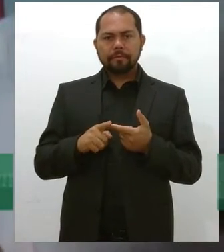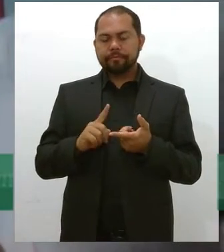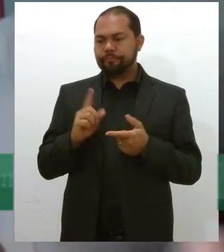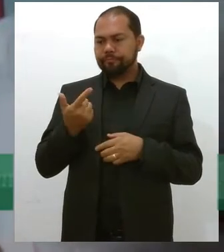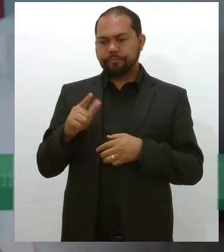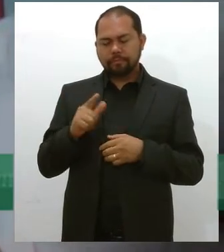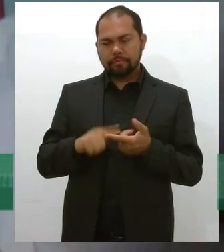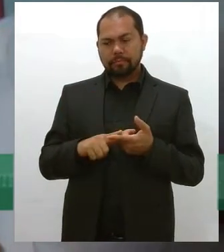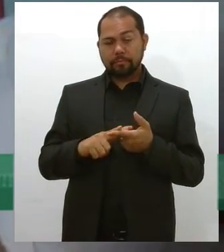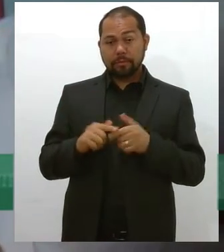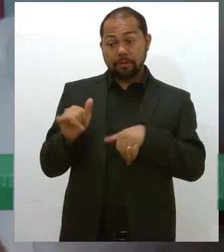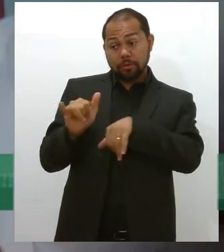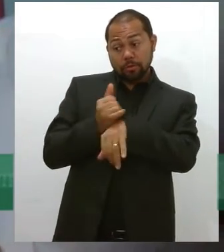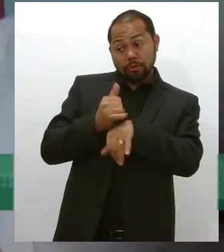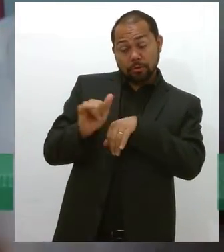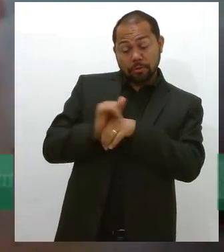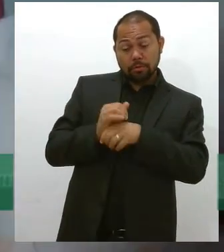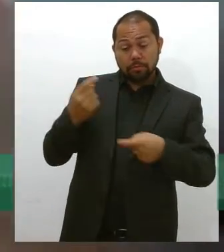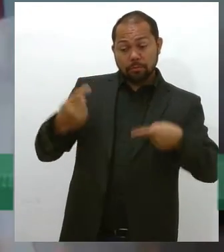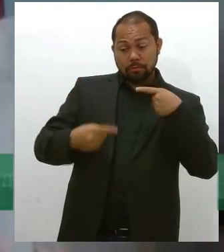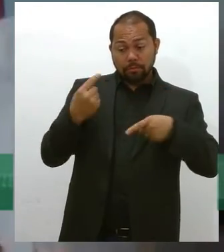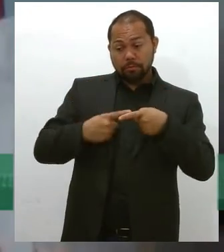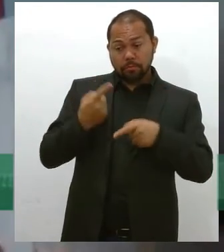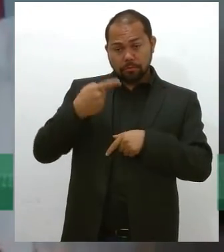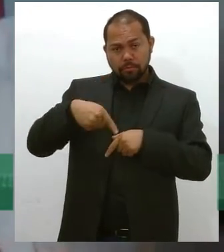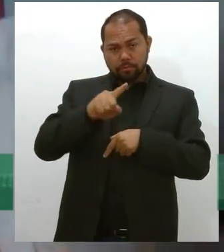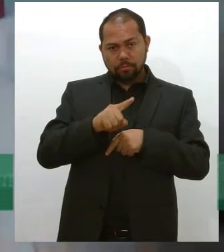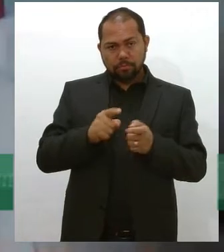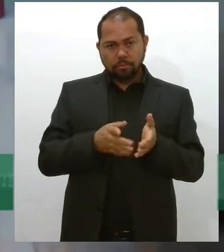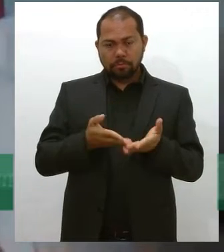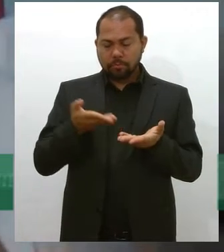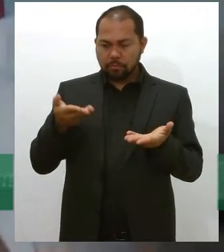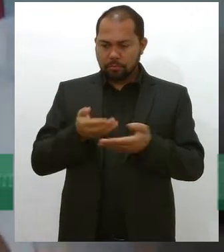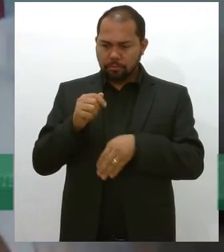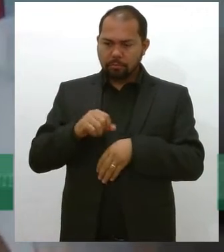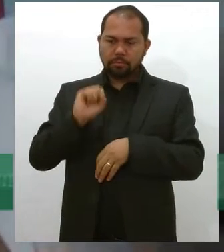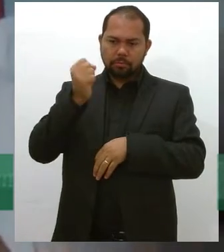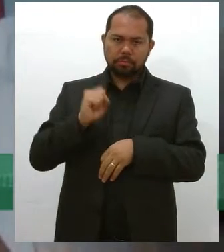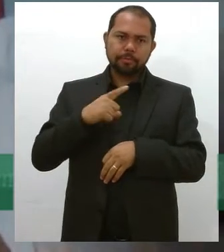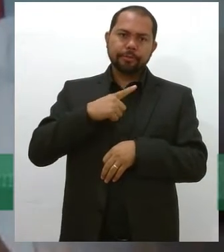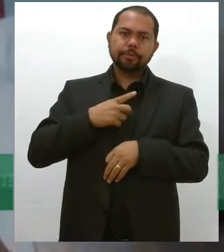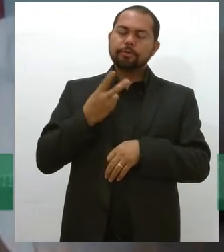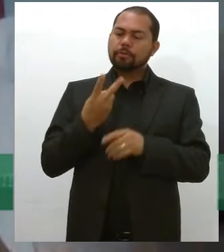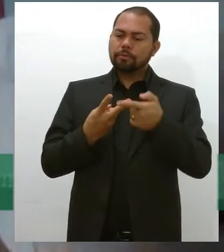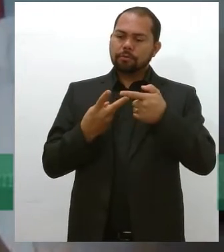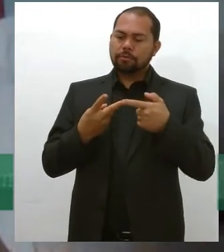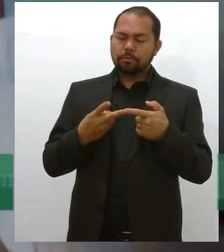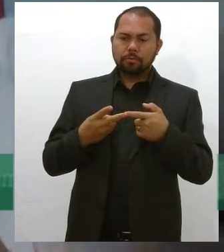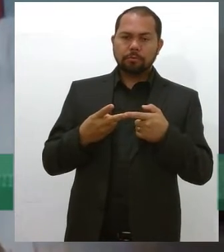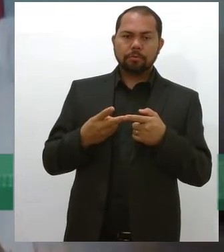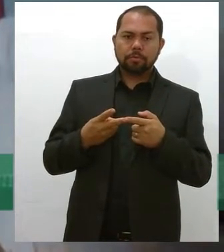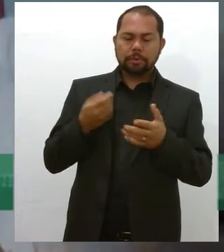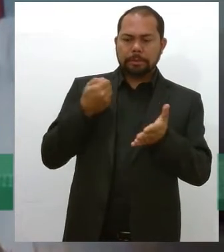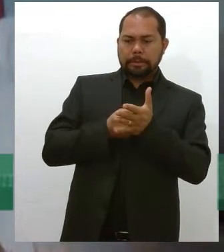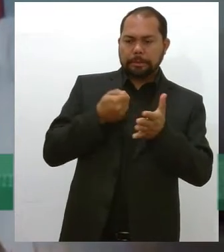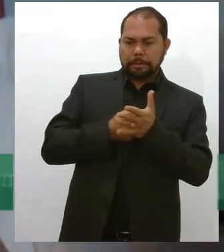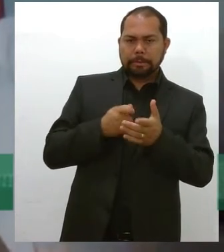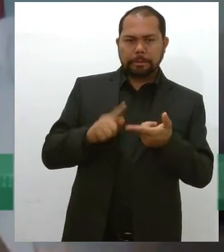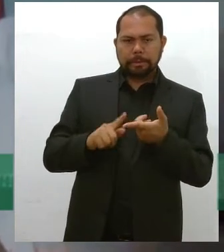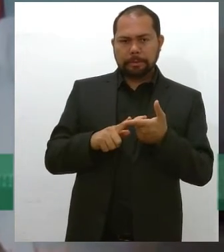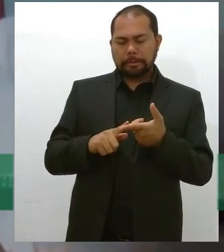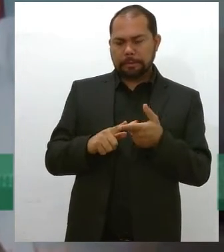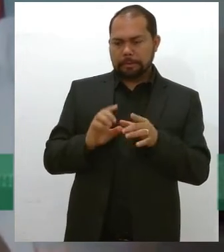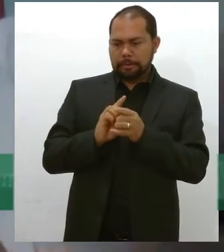levar para outros caminhos. Mas aqui em Sergipe você tem uma dupla luta, que é a independência da capitania em si,